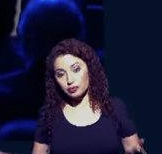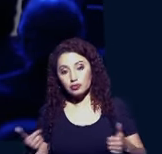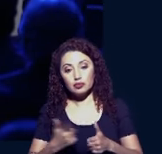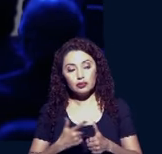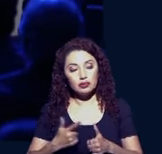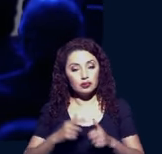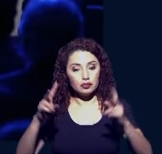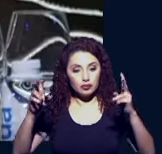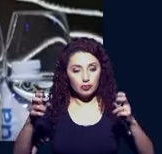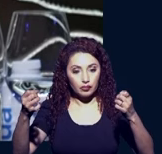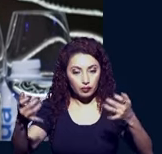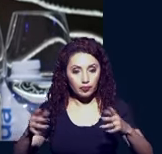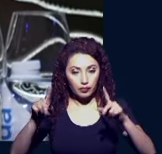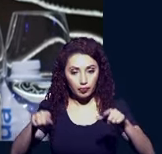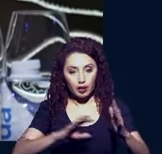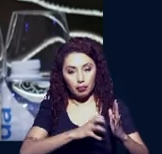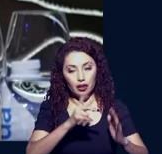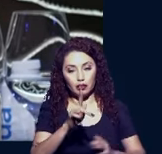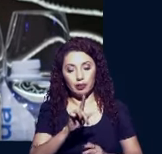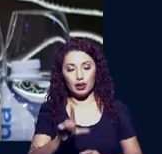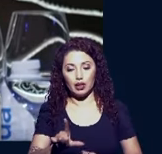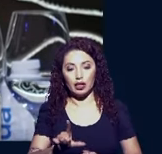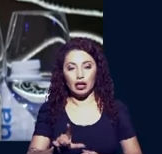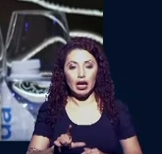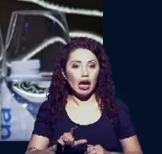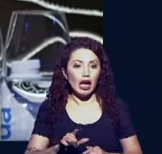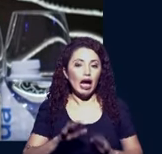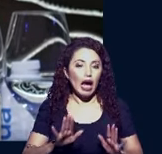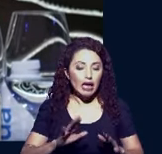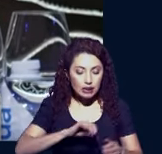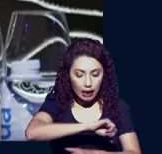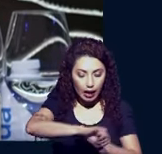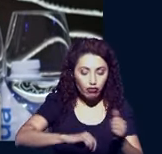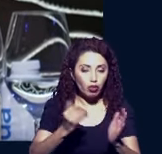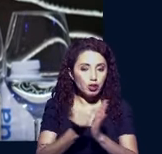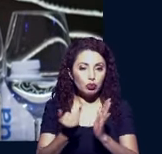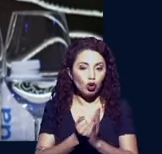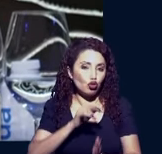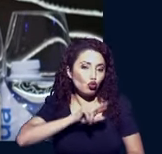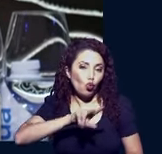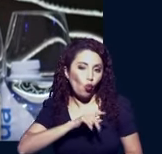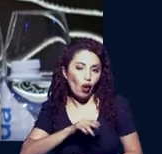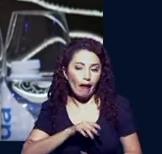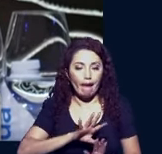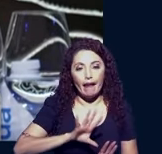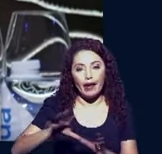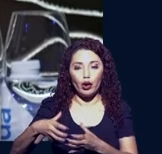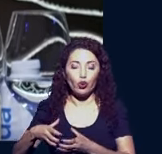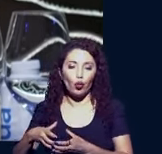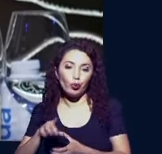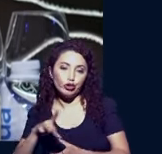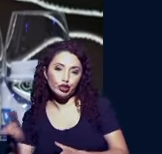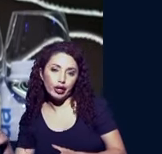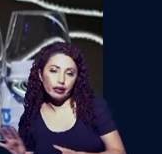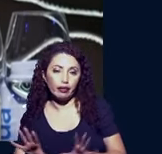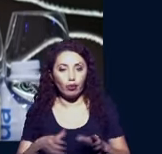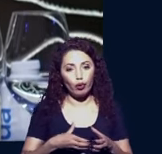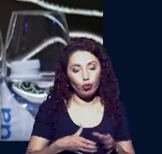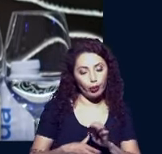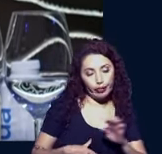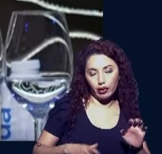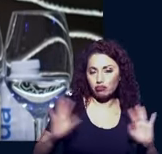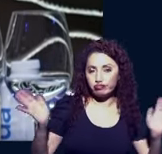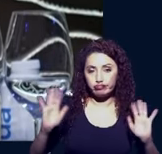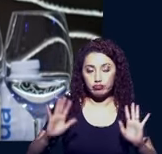dentro do pl essa reforma não é de Campo a de Campo B de Campo C de partido essa reforma é do Brasil O